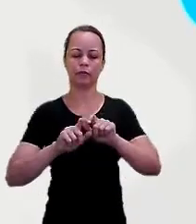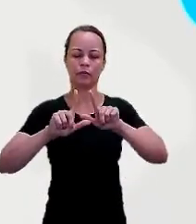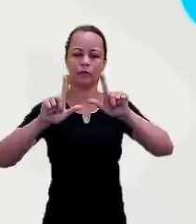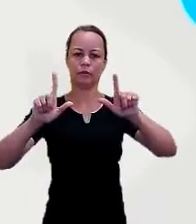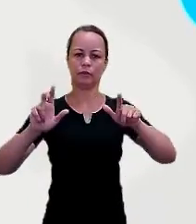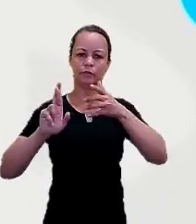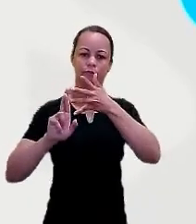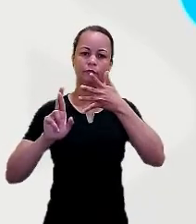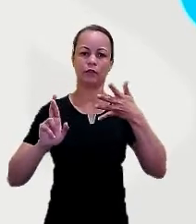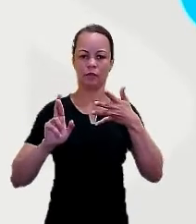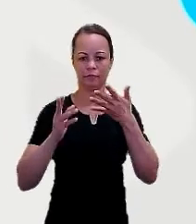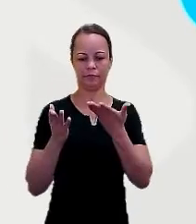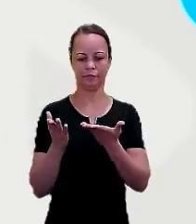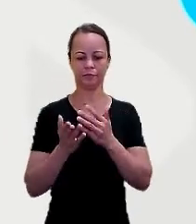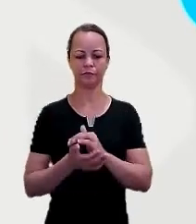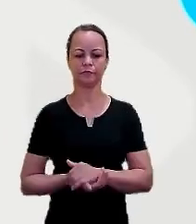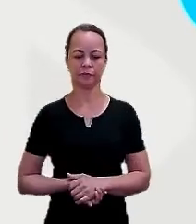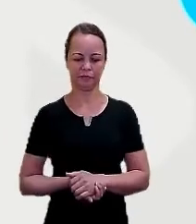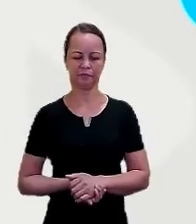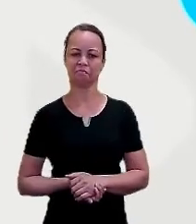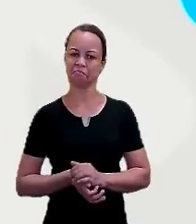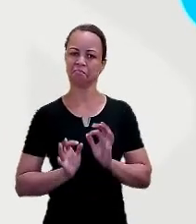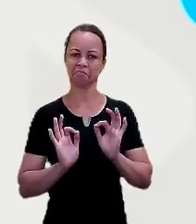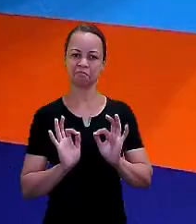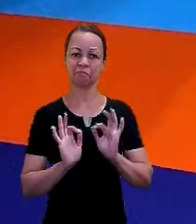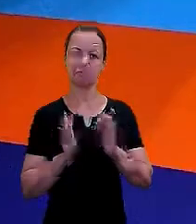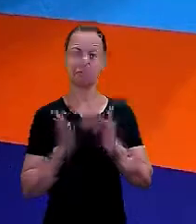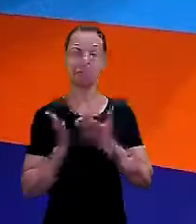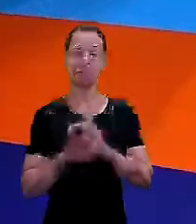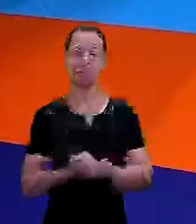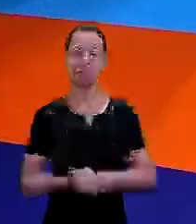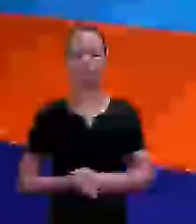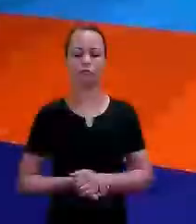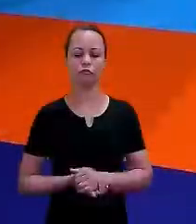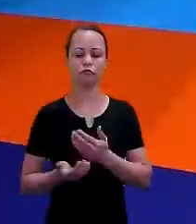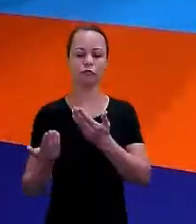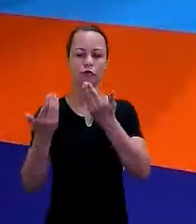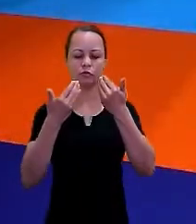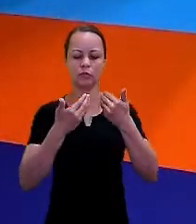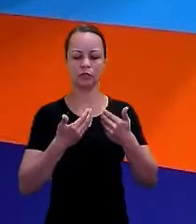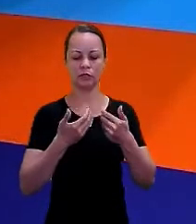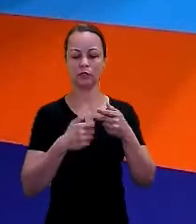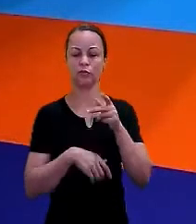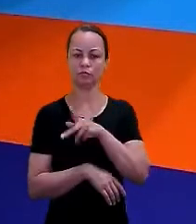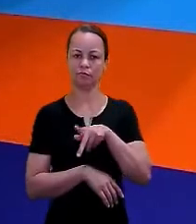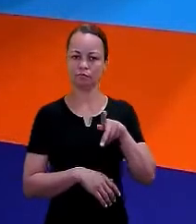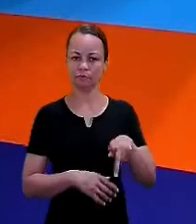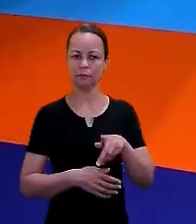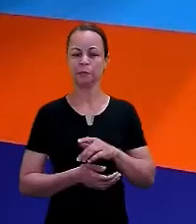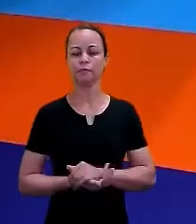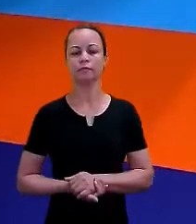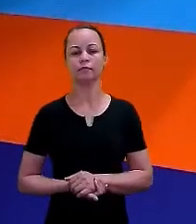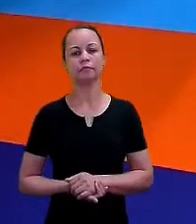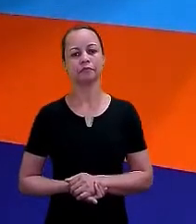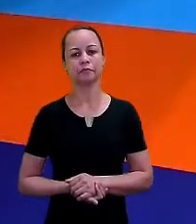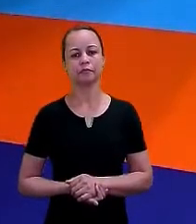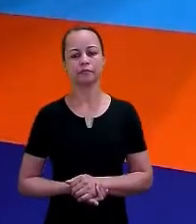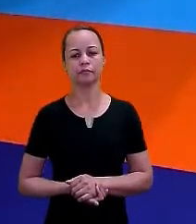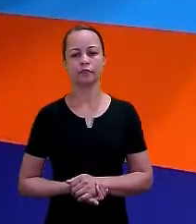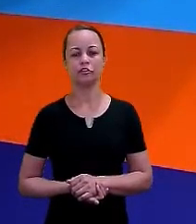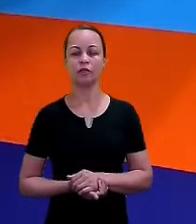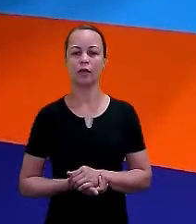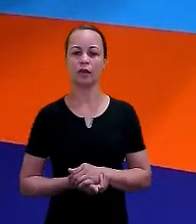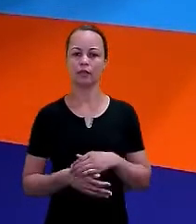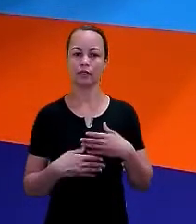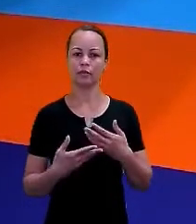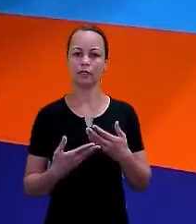referências bibliográficas. Abre essa imagem aí. Isso, perfeito, produção. Por favor, produção, volta aqui com o tio Aprígio. Já desejando a todos vocês